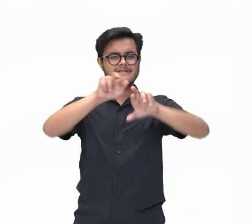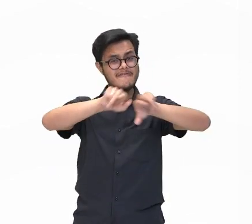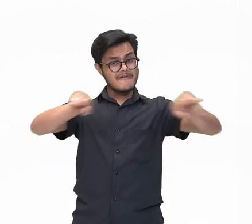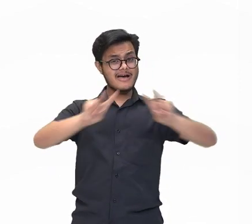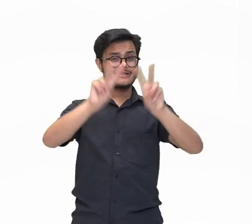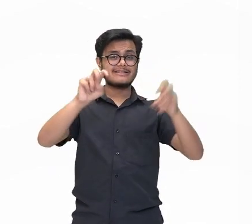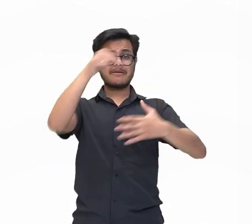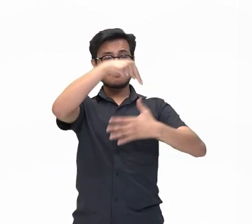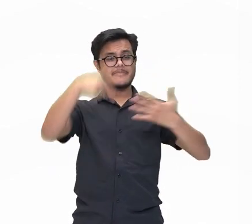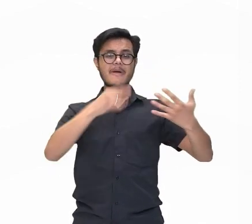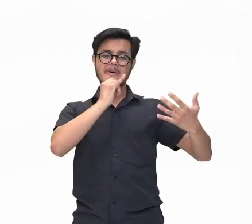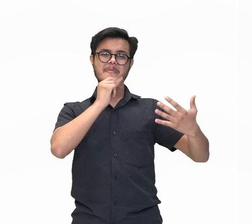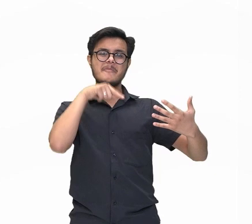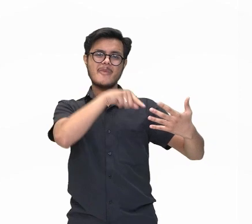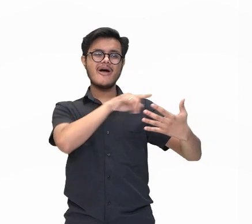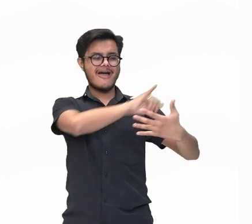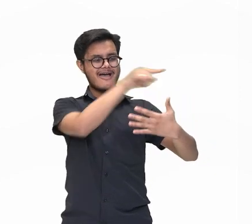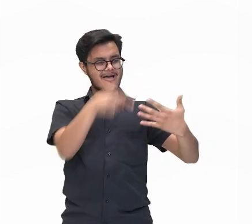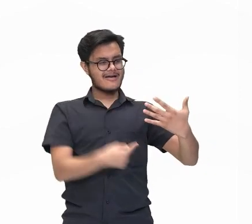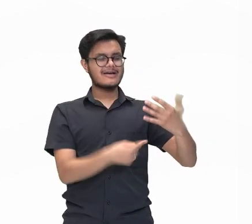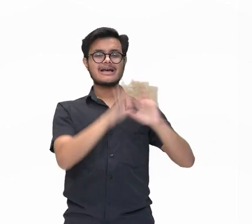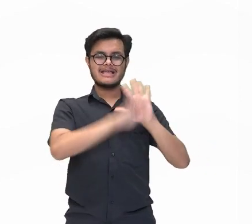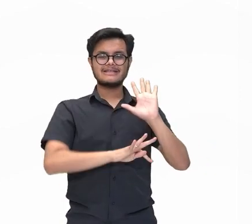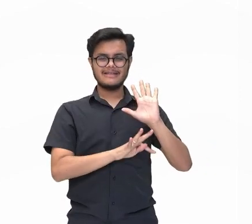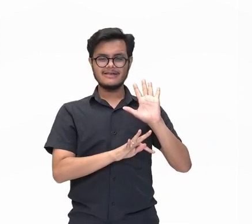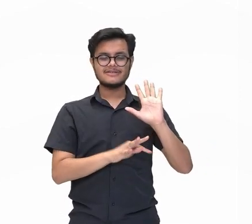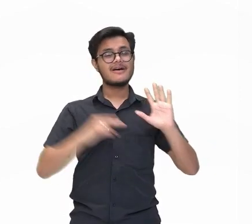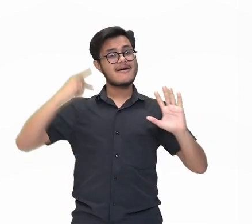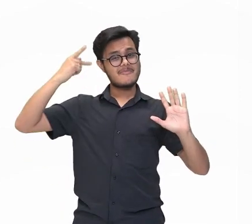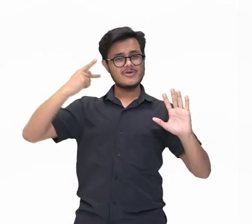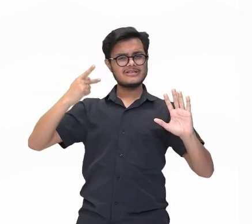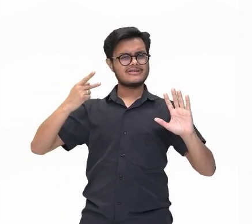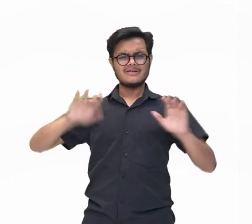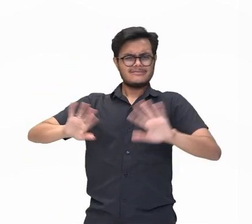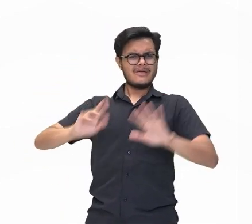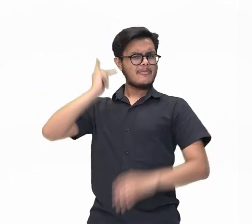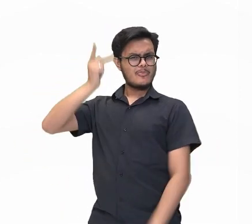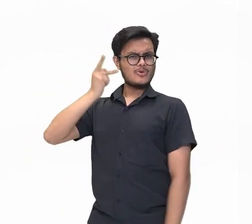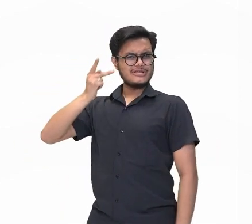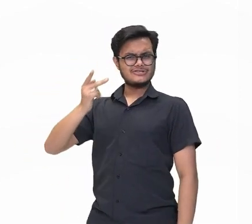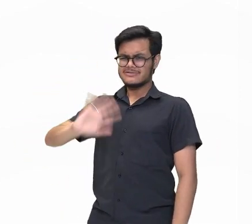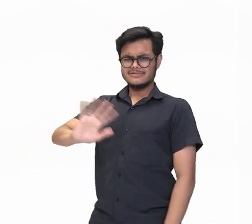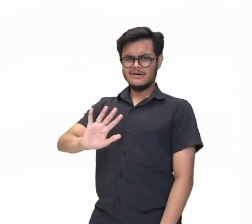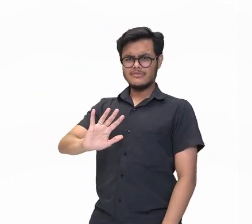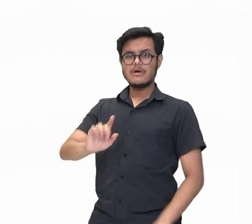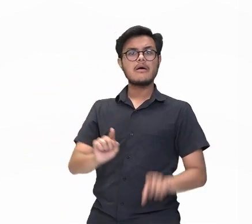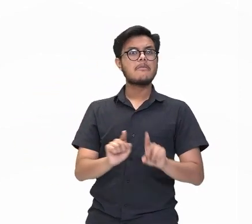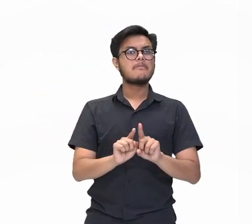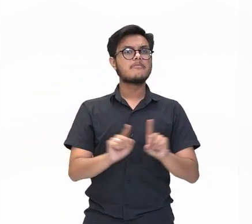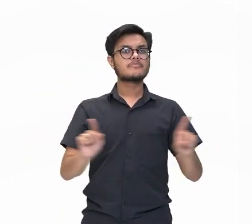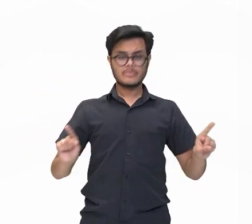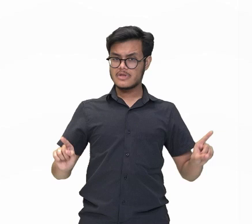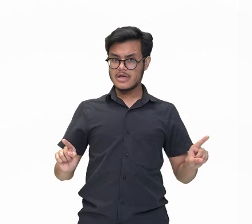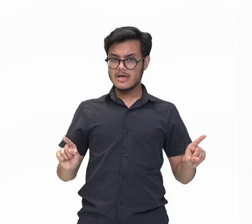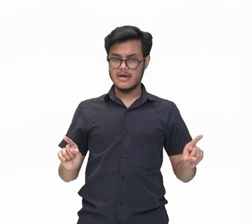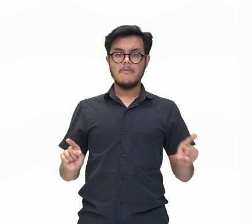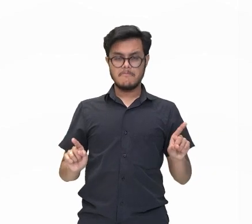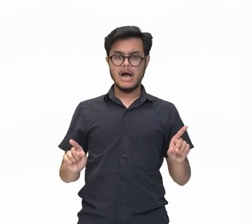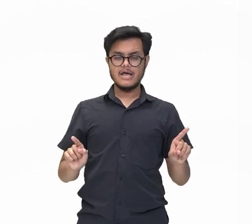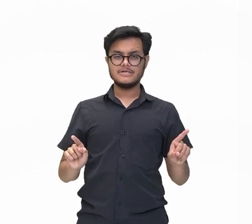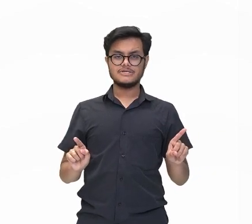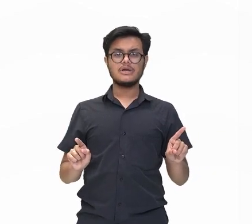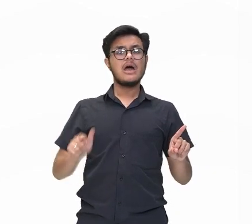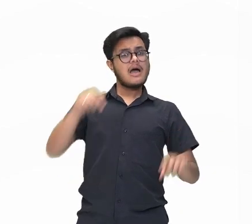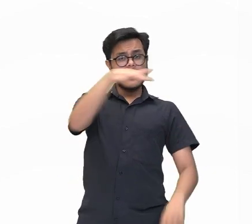isso. Então, qual é o meu geralzão ali? Que a política, né, que o problema da política é generalizado. Desculpa, que a corrupção